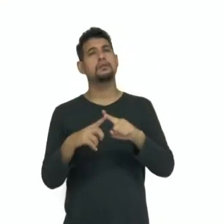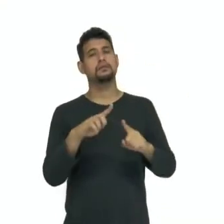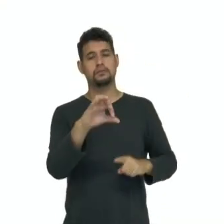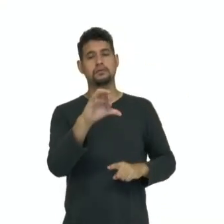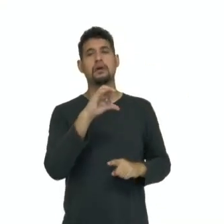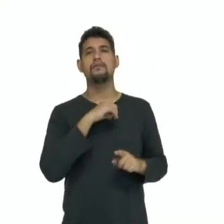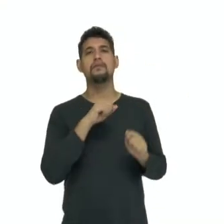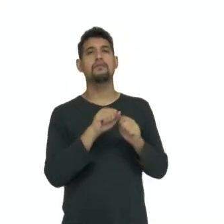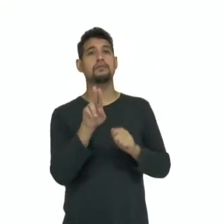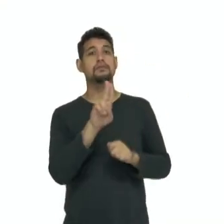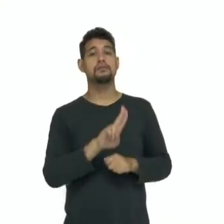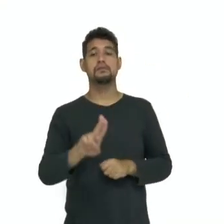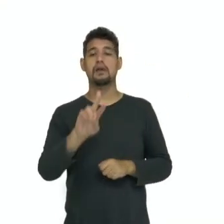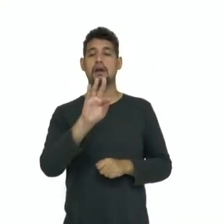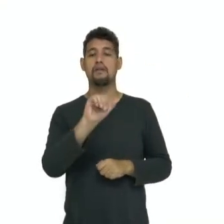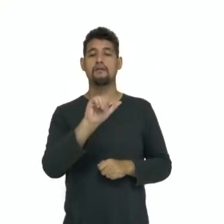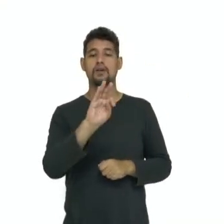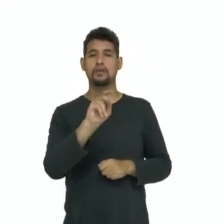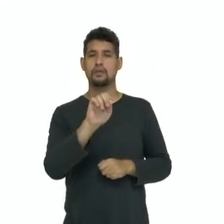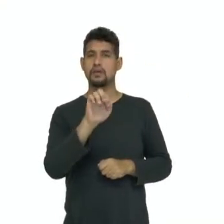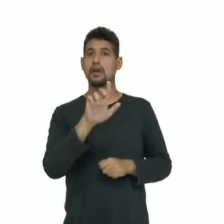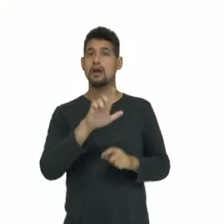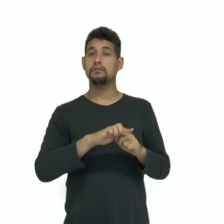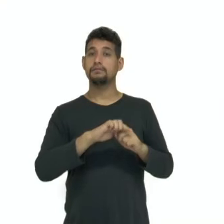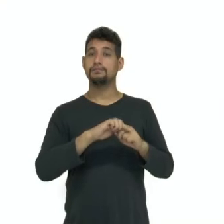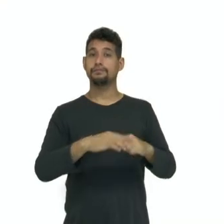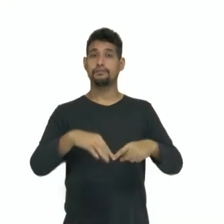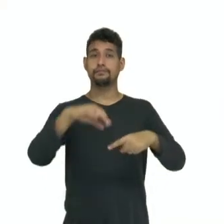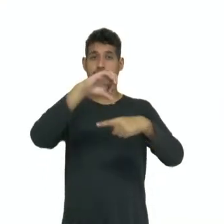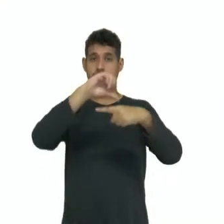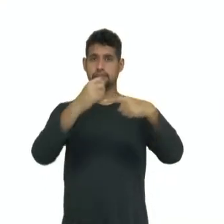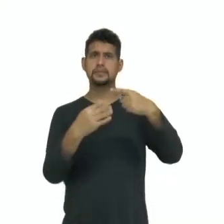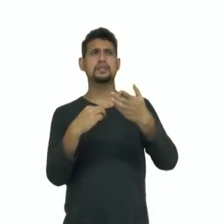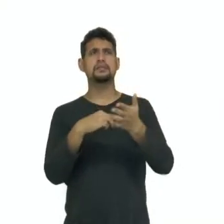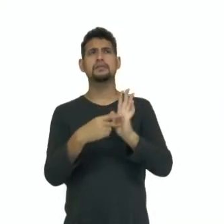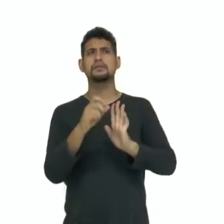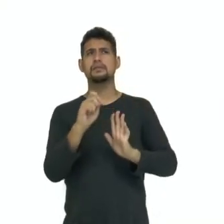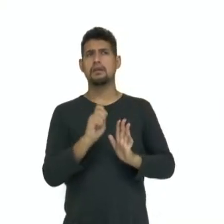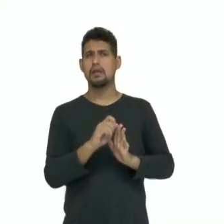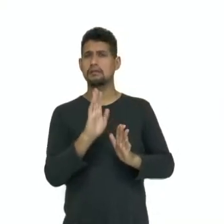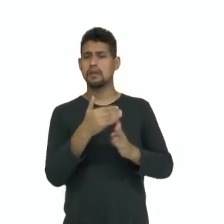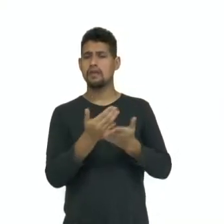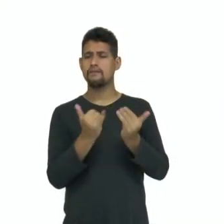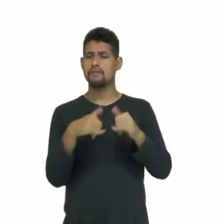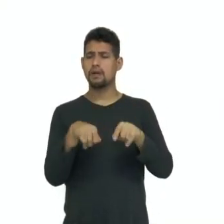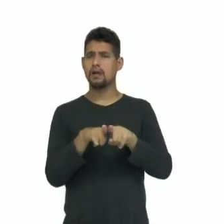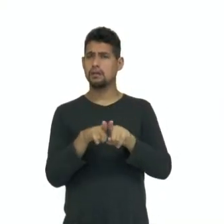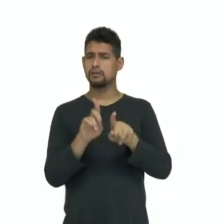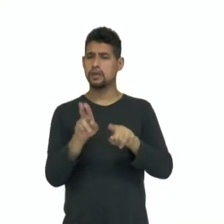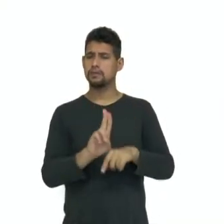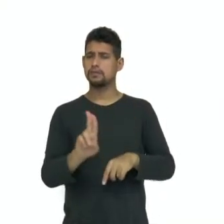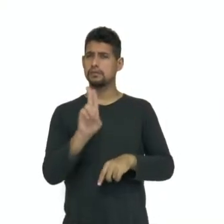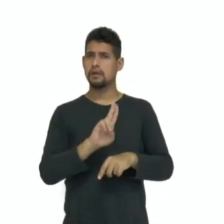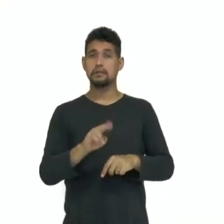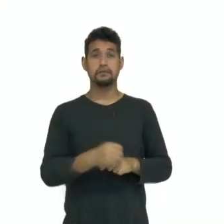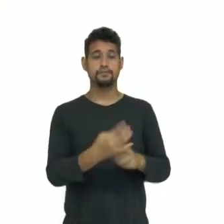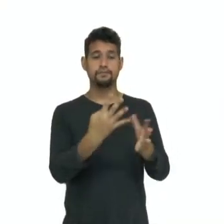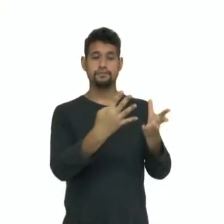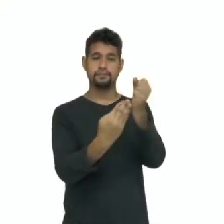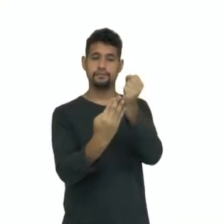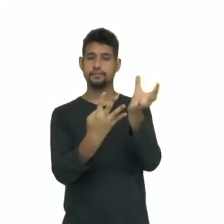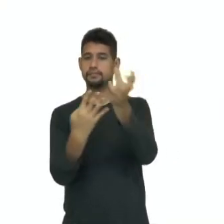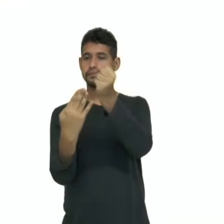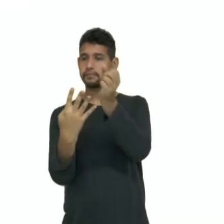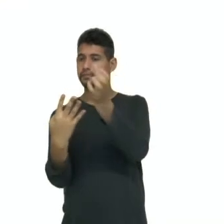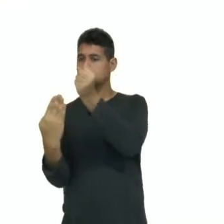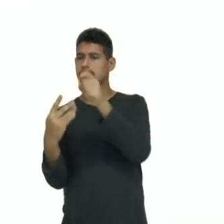o fatorial de 9 sobre 9 menos 4, que eles são a informação que é para ser tomado de 4 a 4. O que